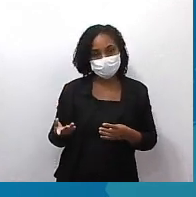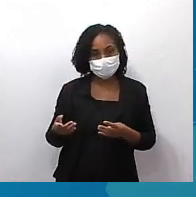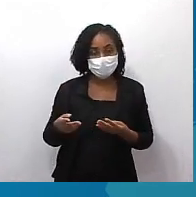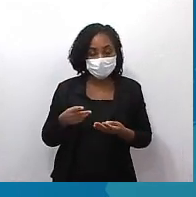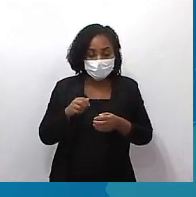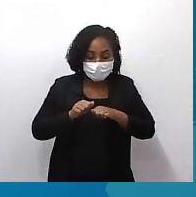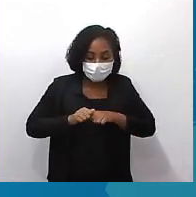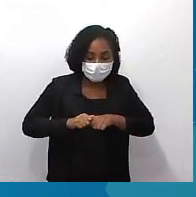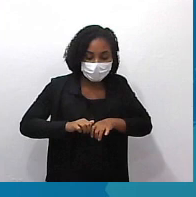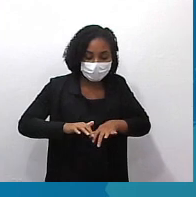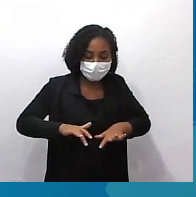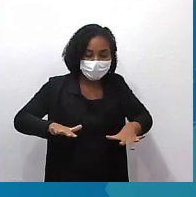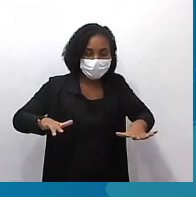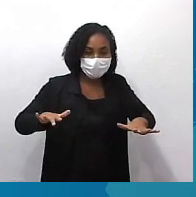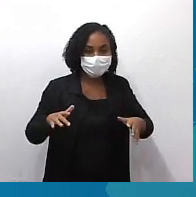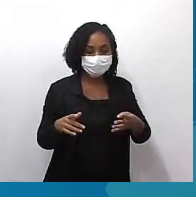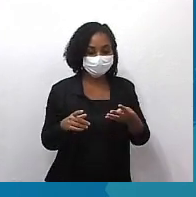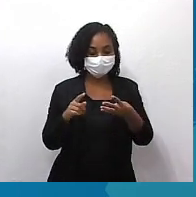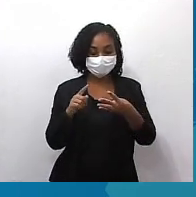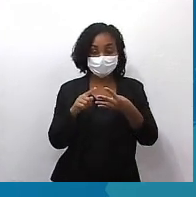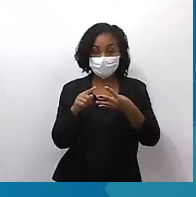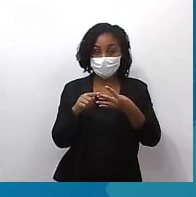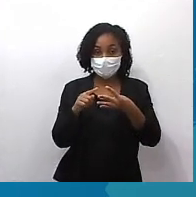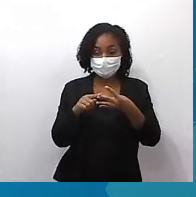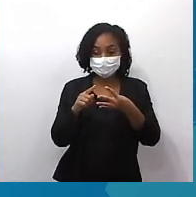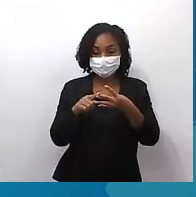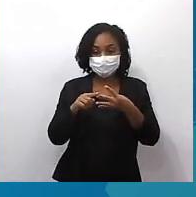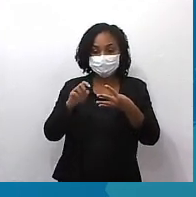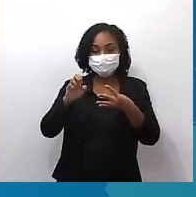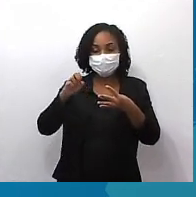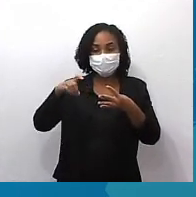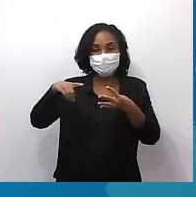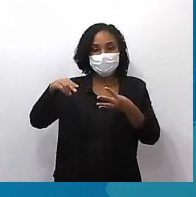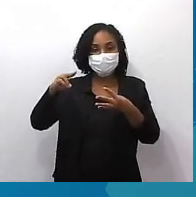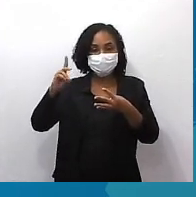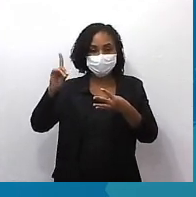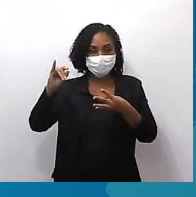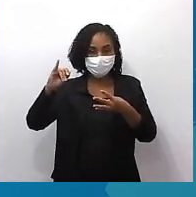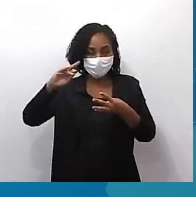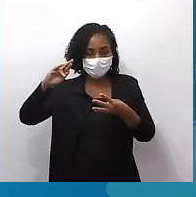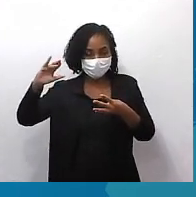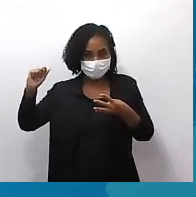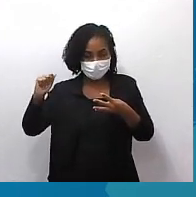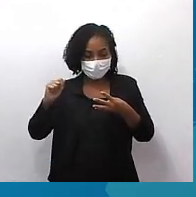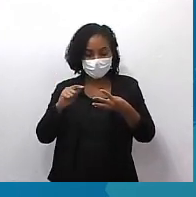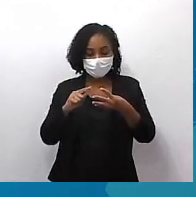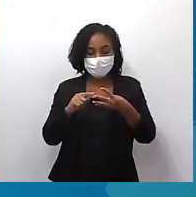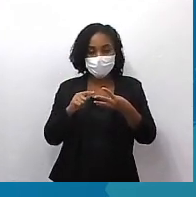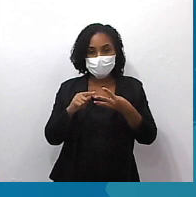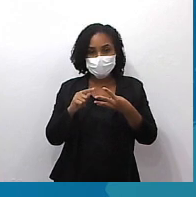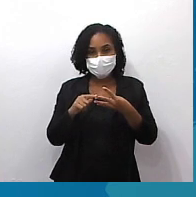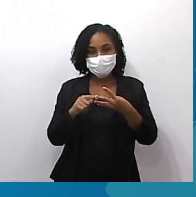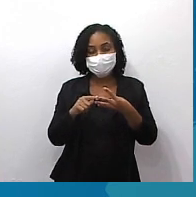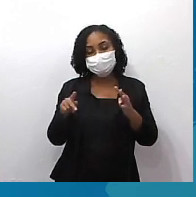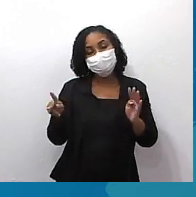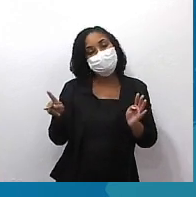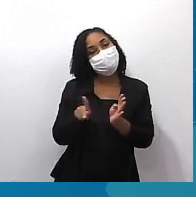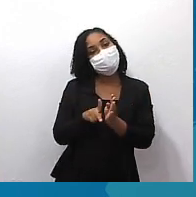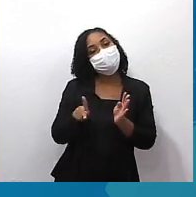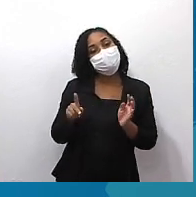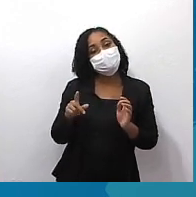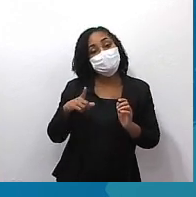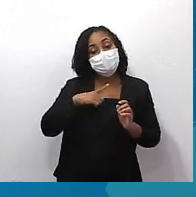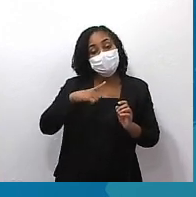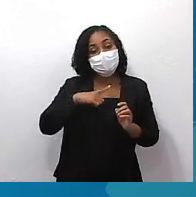vão desaguar no mar. A endorreica vem de endo, interno. Então, a endorreica é aquela em que a água